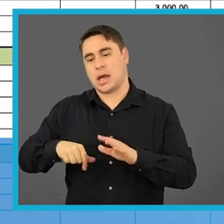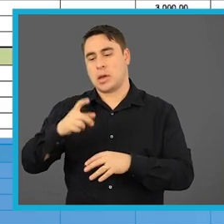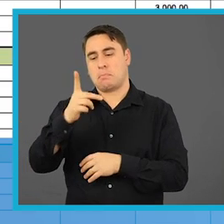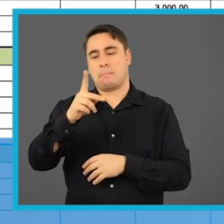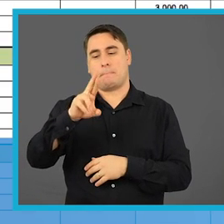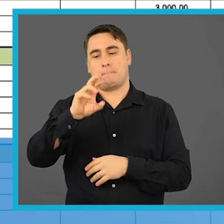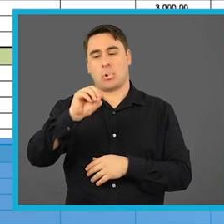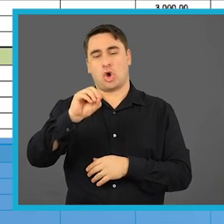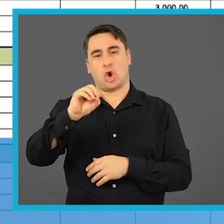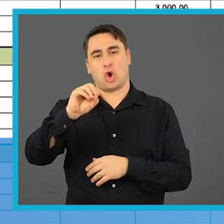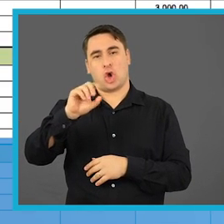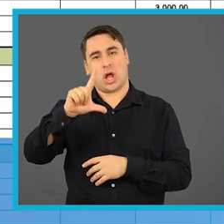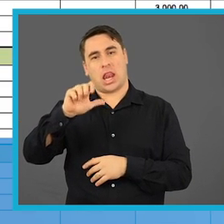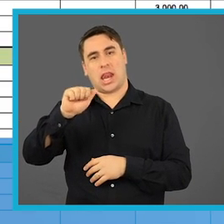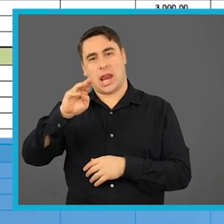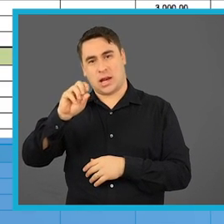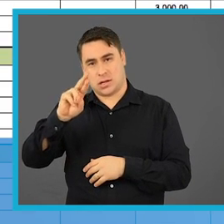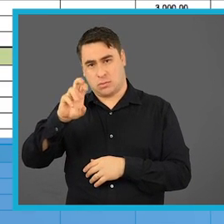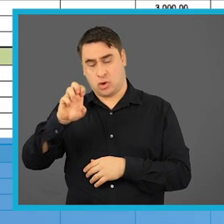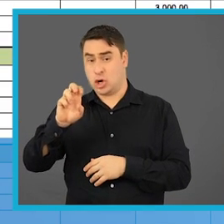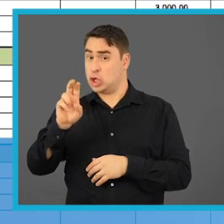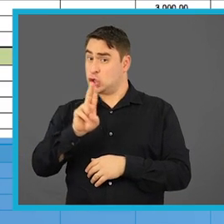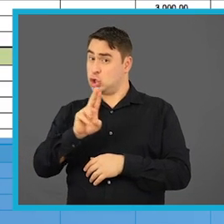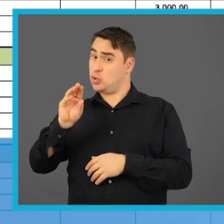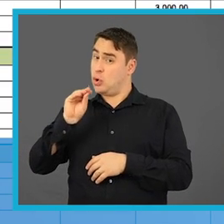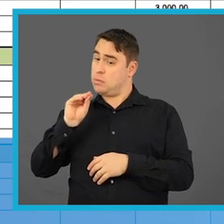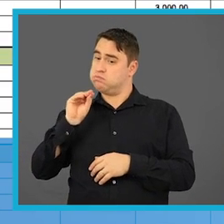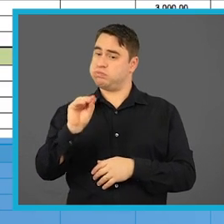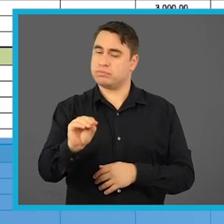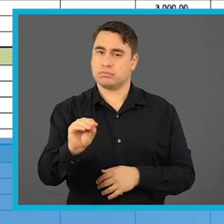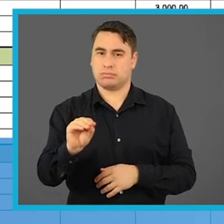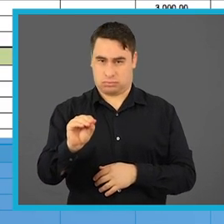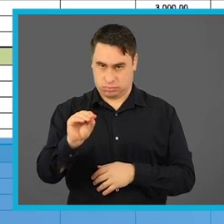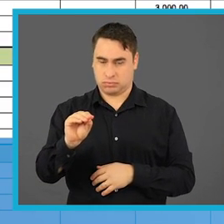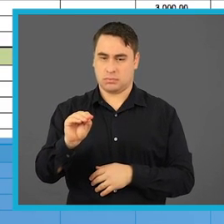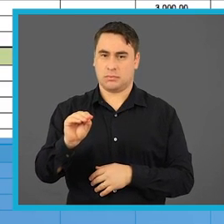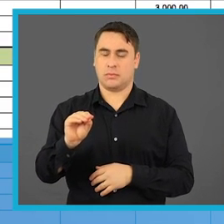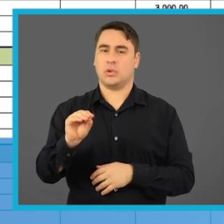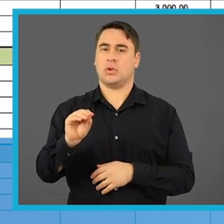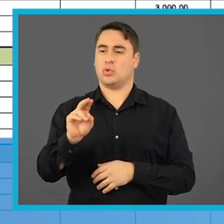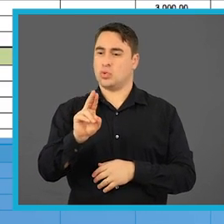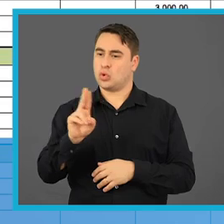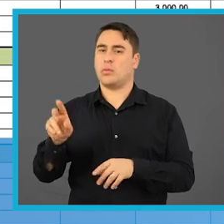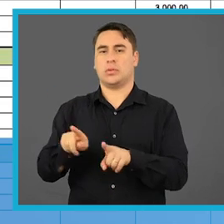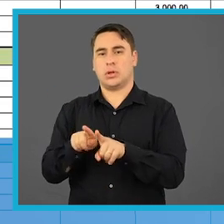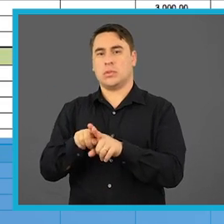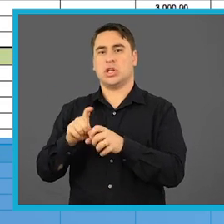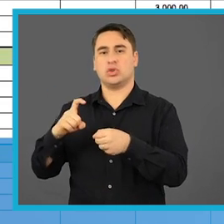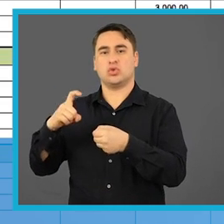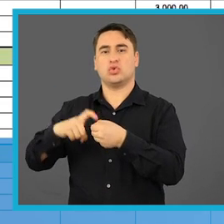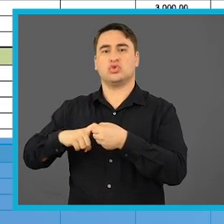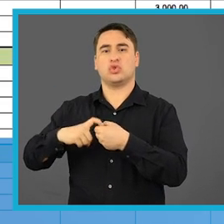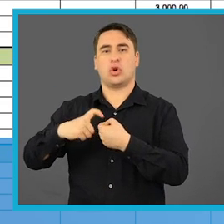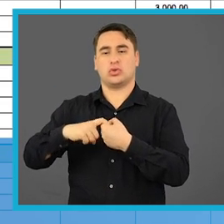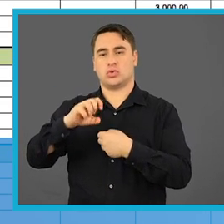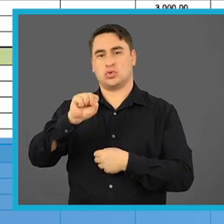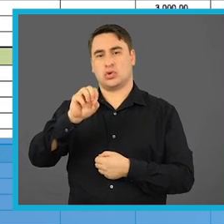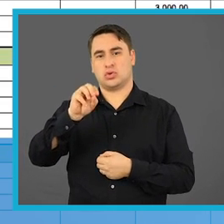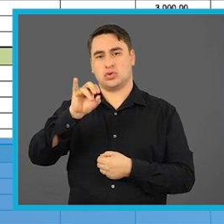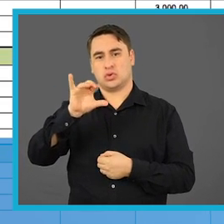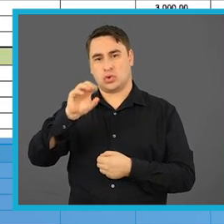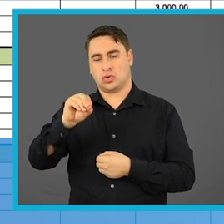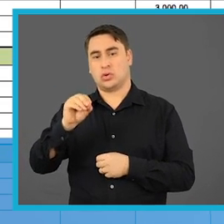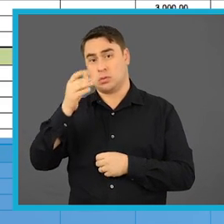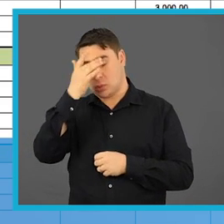comumente chamado também de prolabore. Digite aqui o seu nome, Sr. João, Sra. Cláudia, coloque o nome do sócio, daqueles que